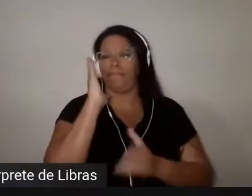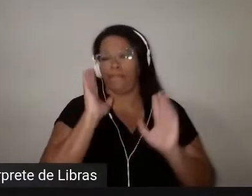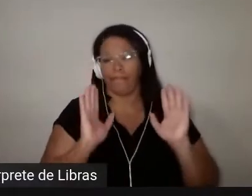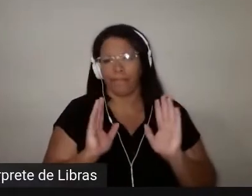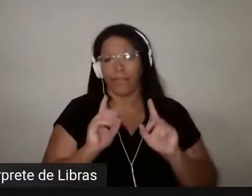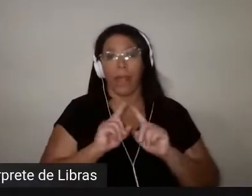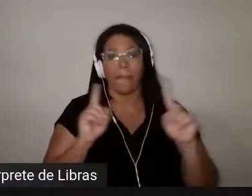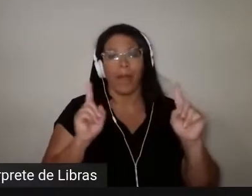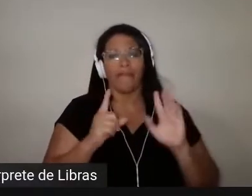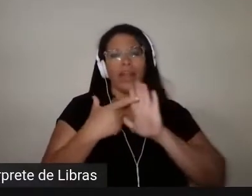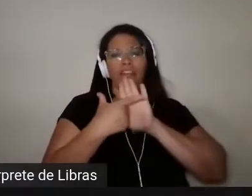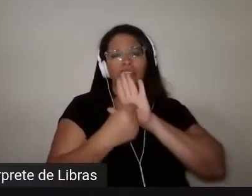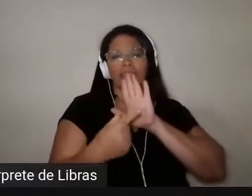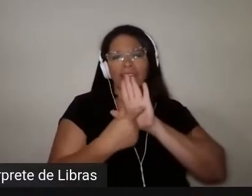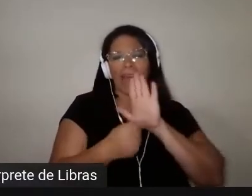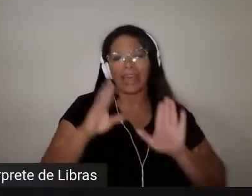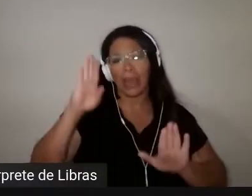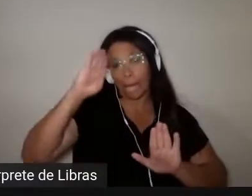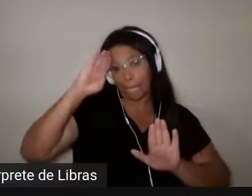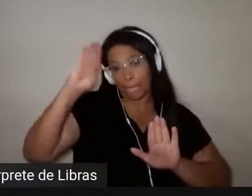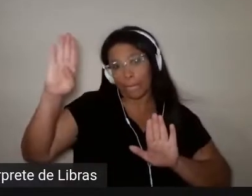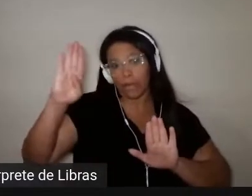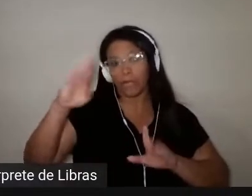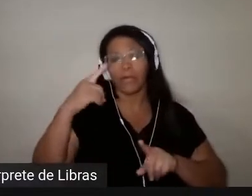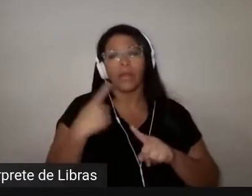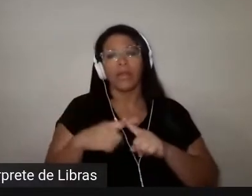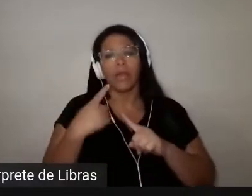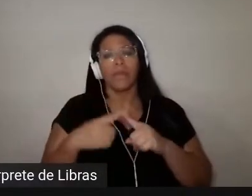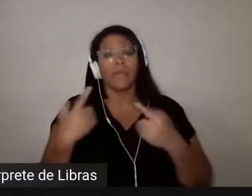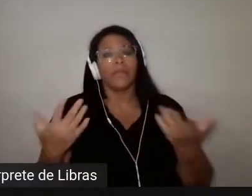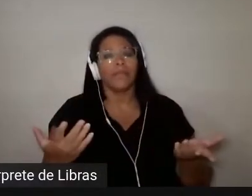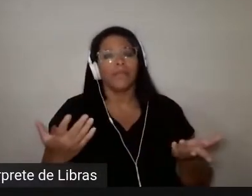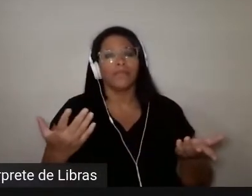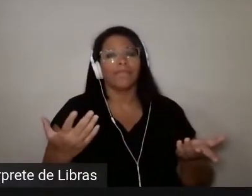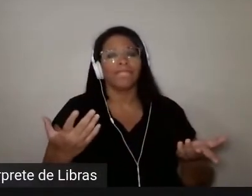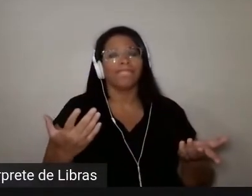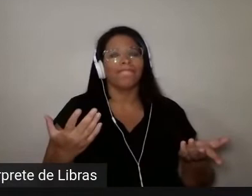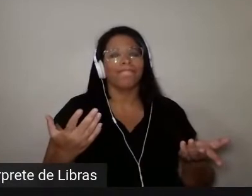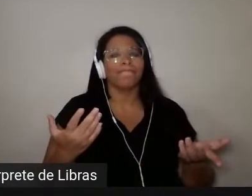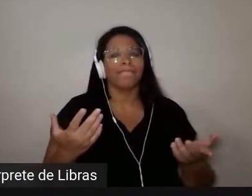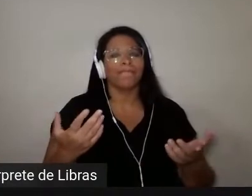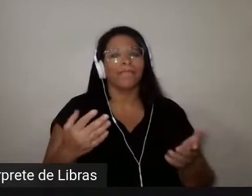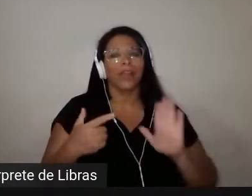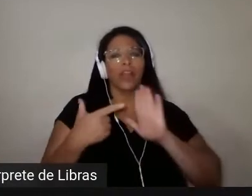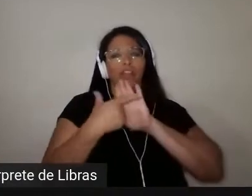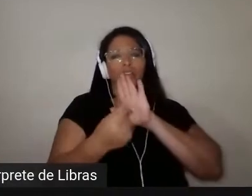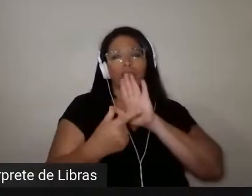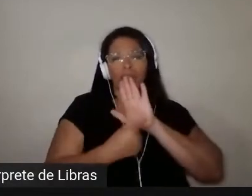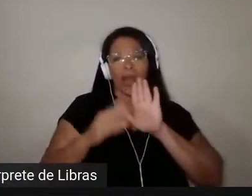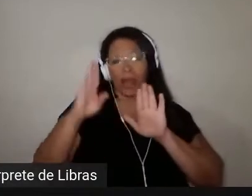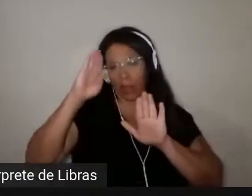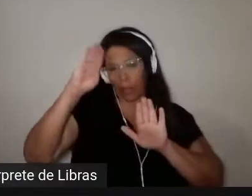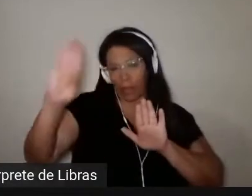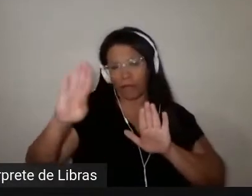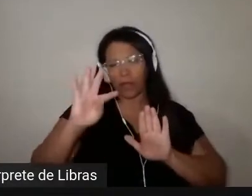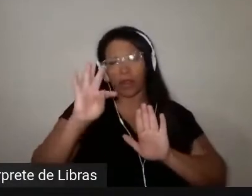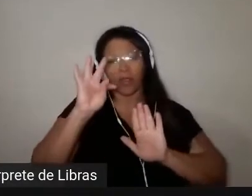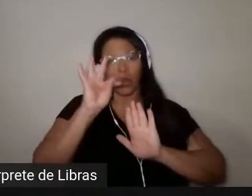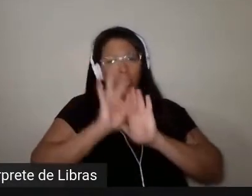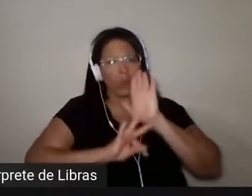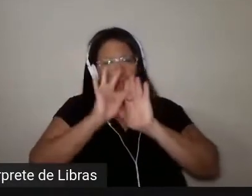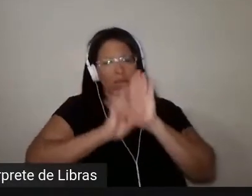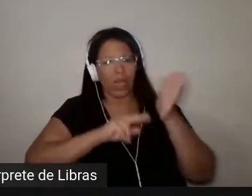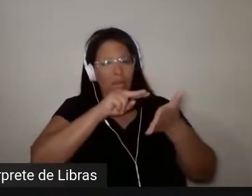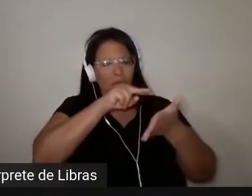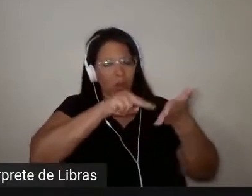destaque de preferência, por que o destaque de preferência, né, preferência entre os textos, entre as matérias, eu acho